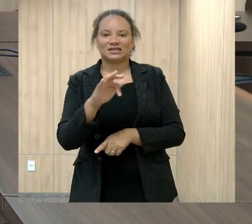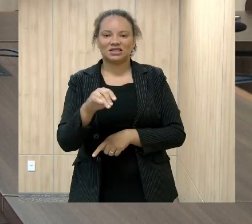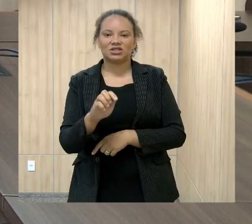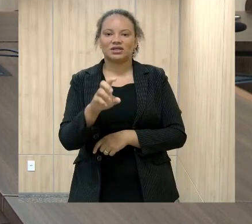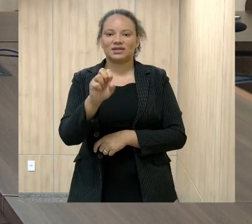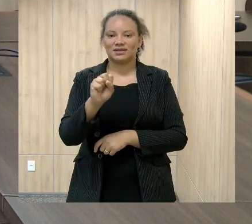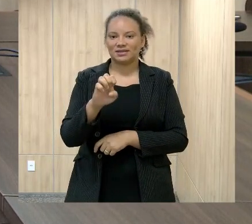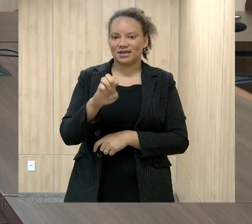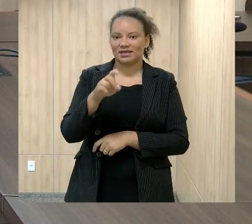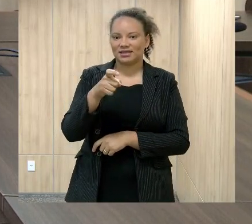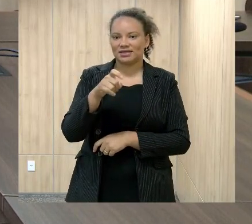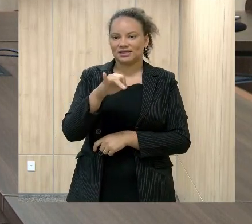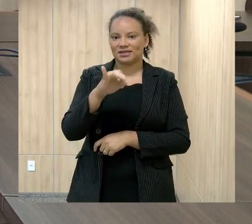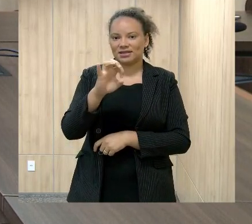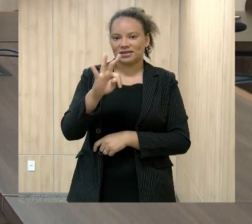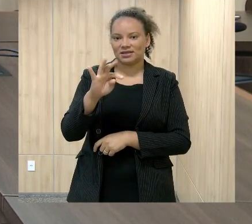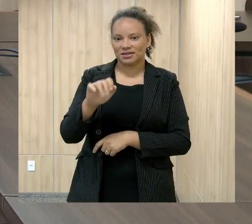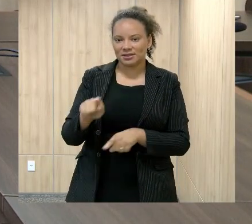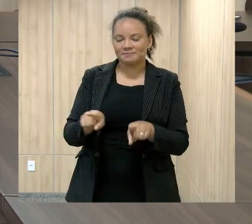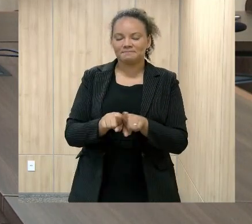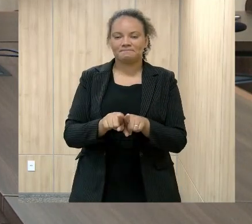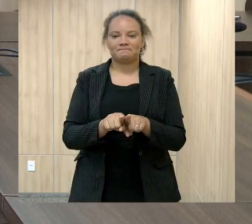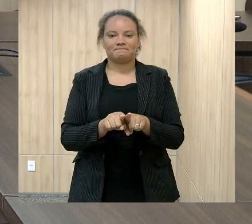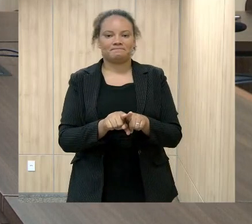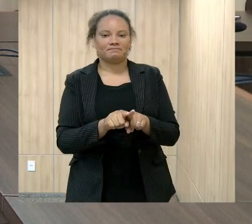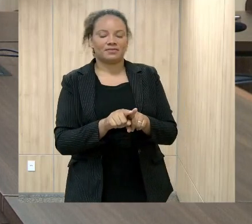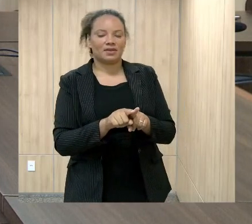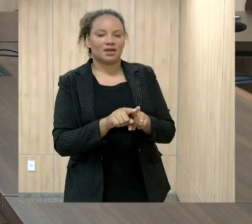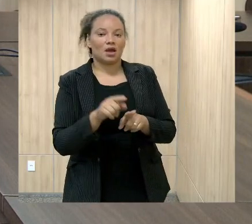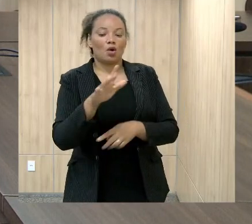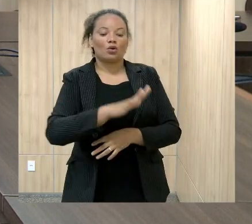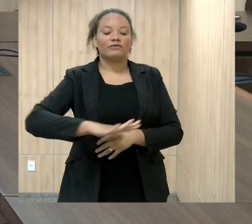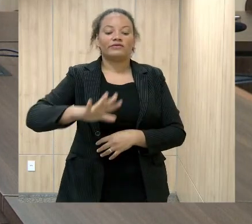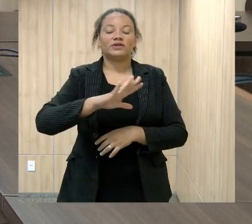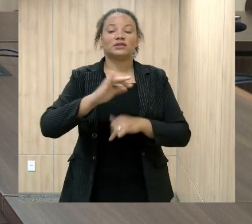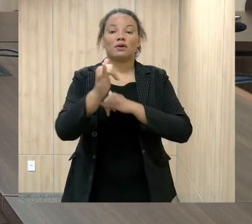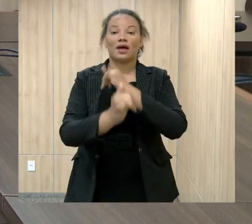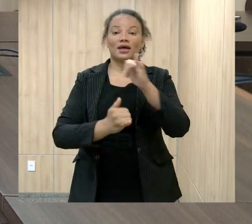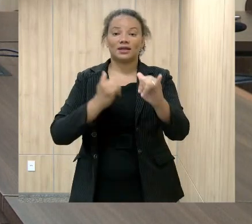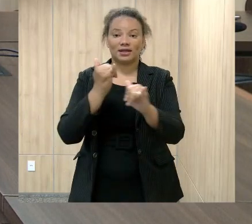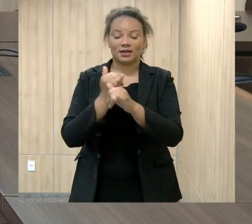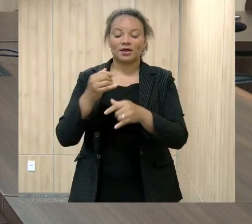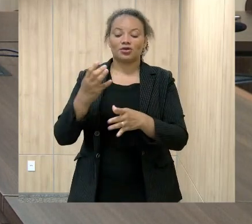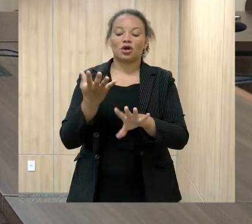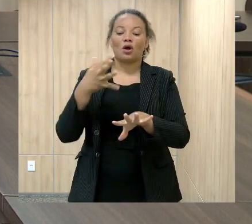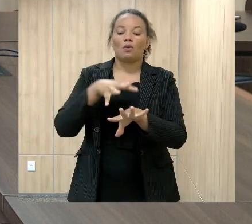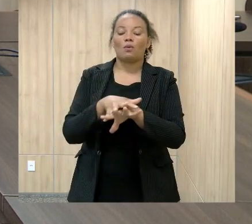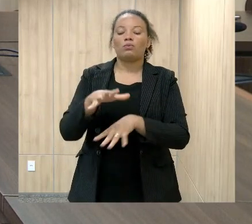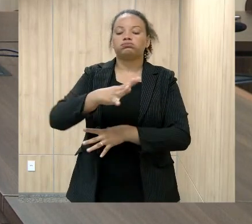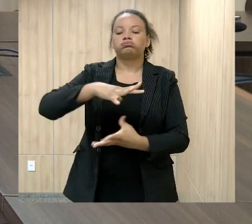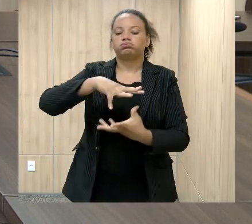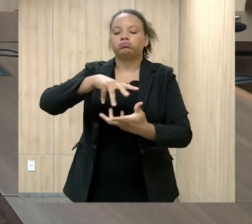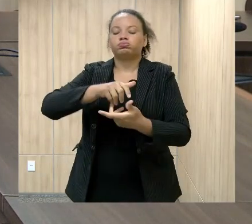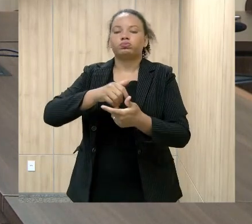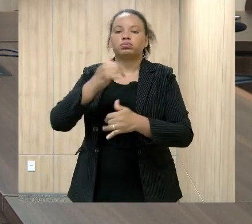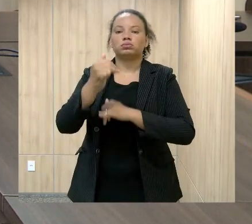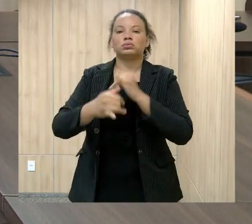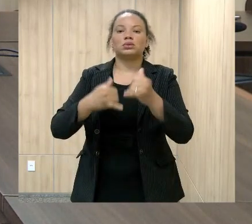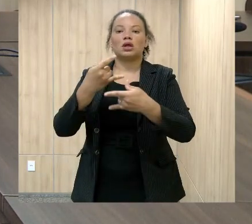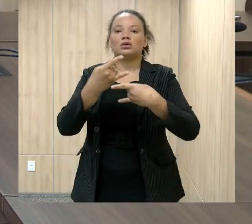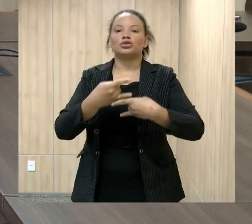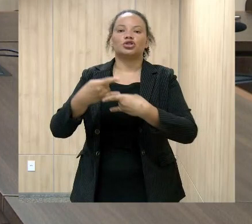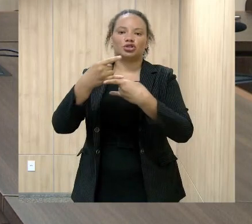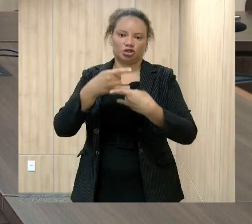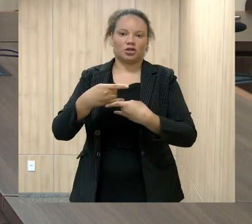e direito à educação do campo universalização do acesso à internet e a inclusão digital Esses são 14 e Eis que